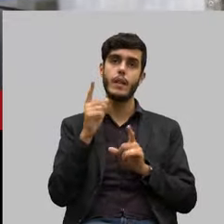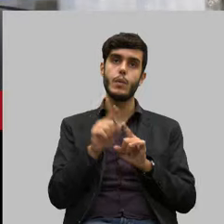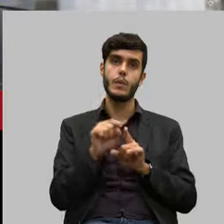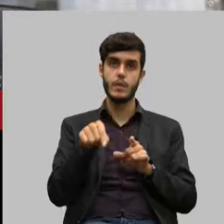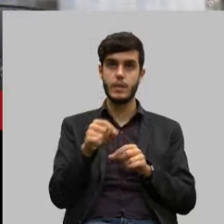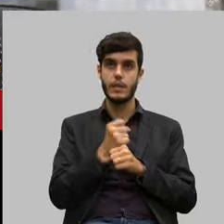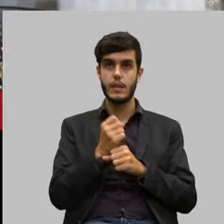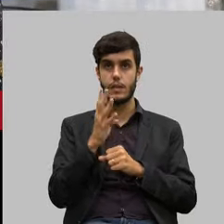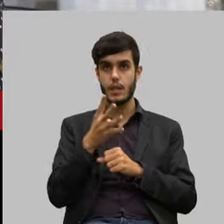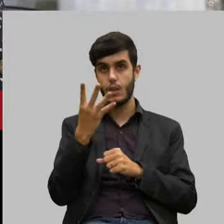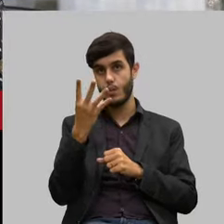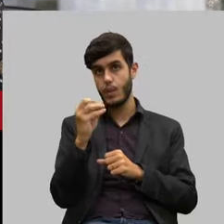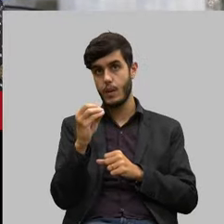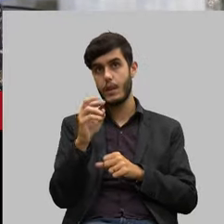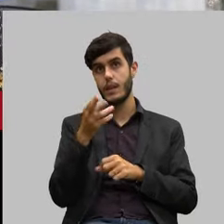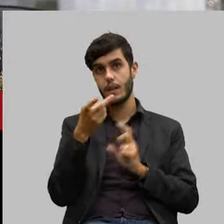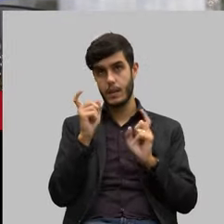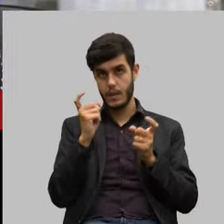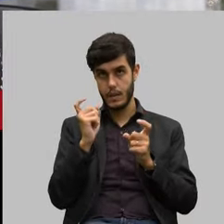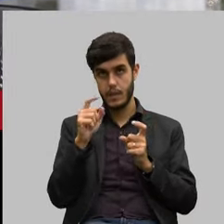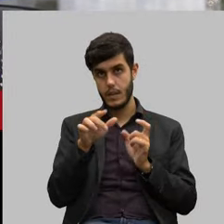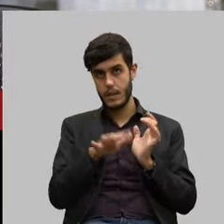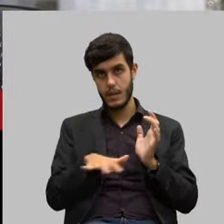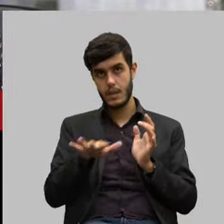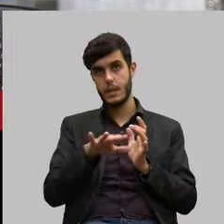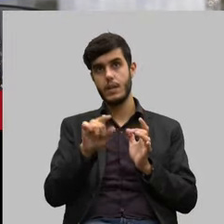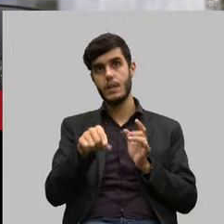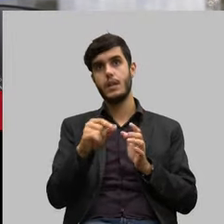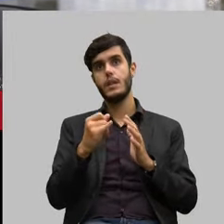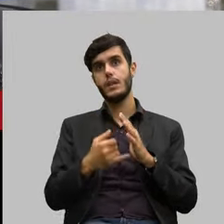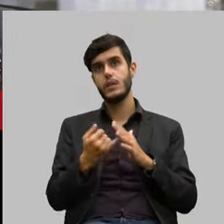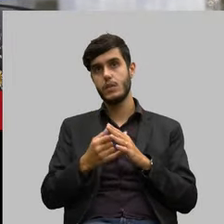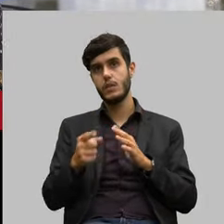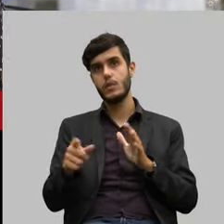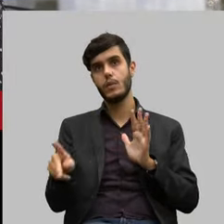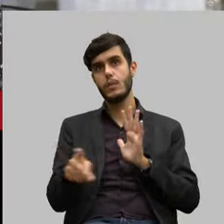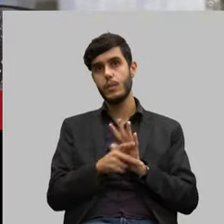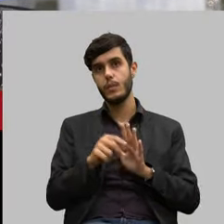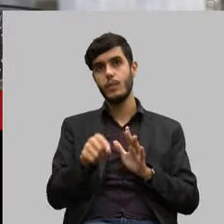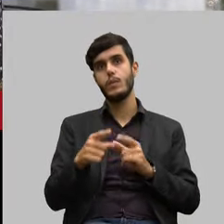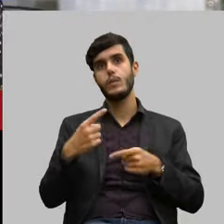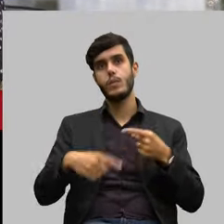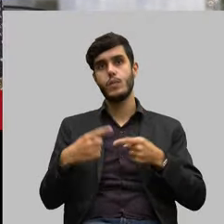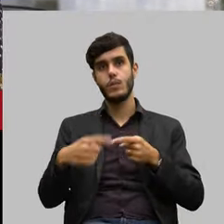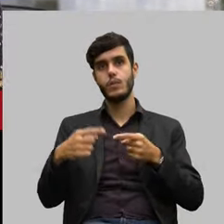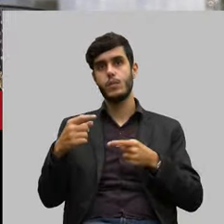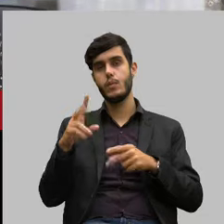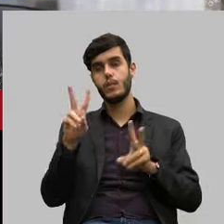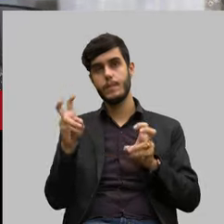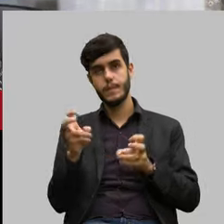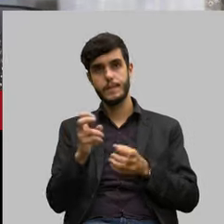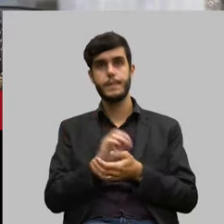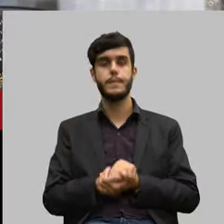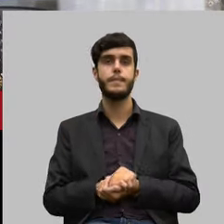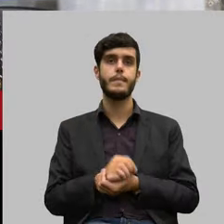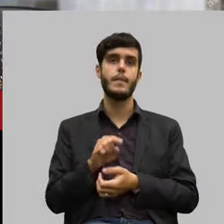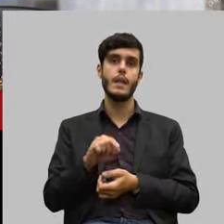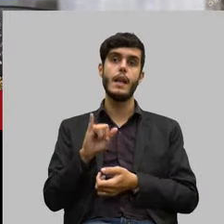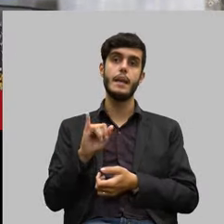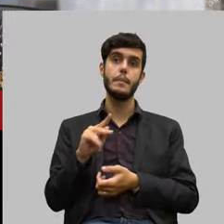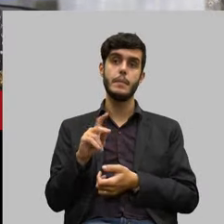40 reuniões com sindicatos ou eh instituições de classe para poder discutir os vários assuntos que a gente teve e com ipseng